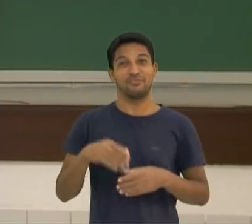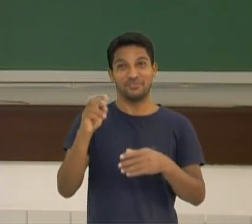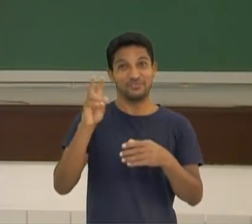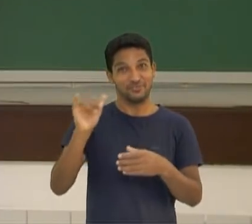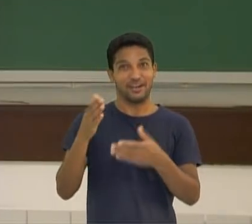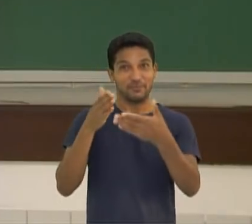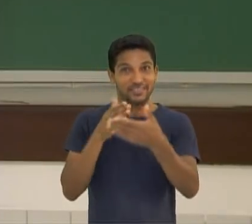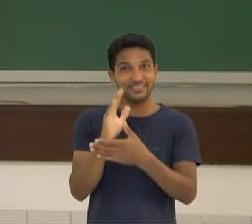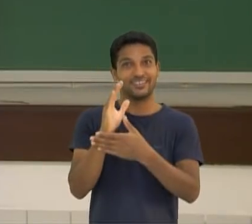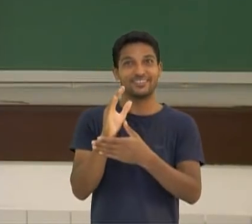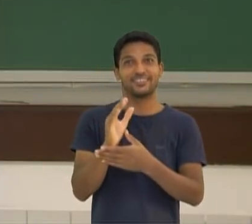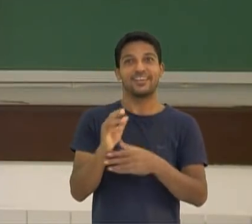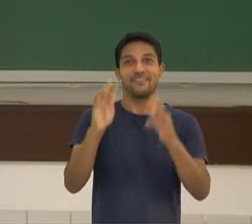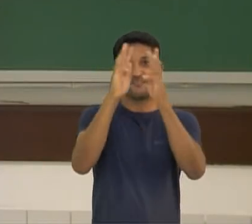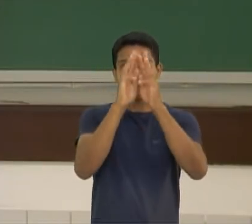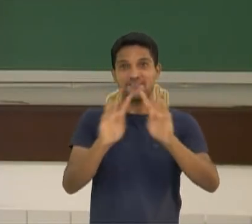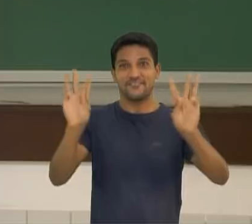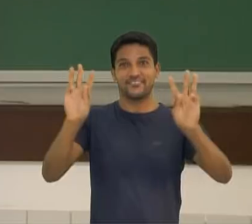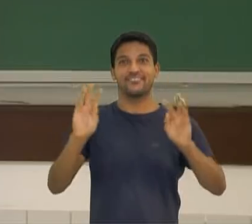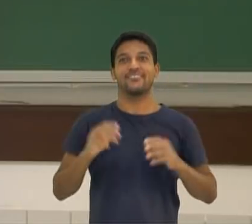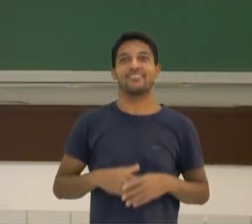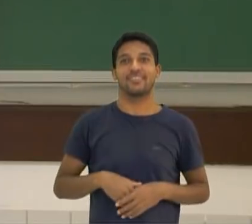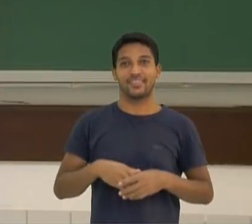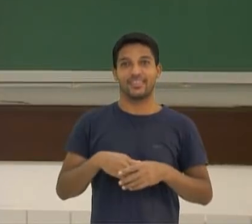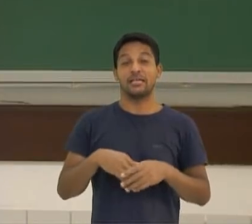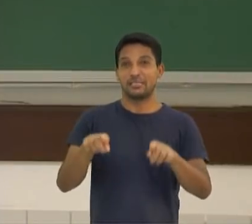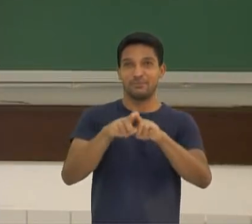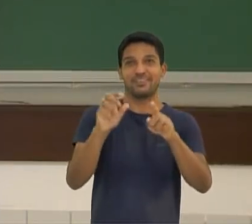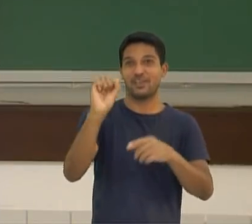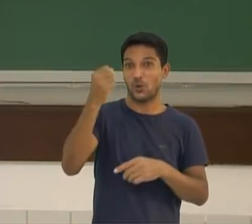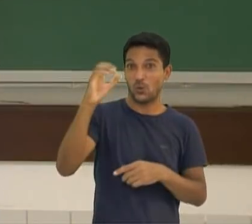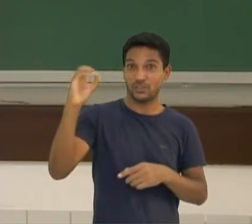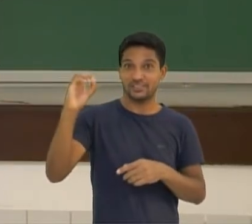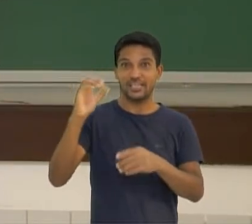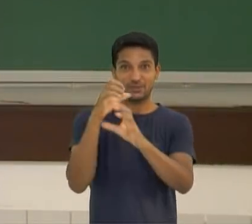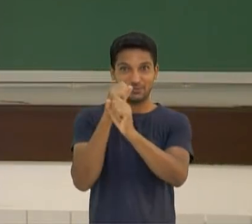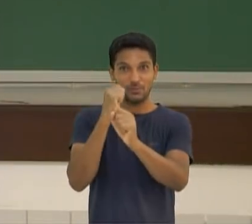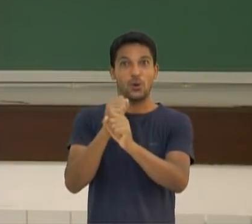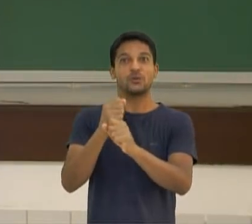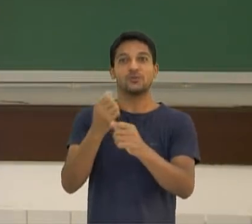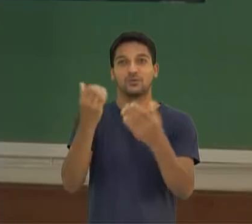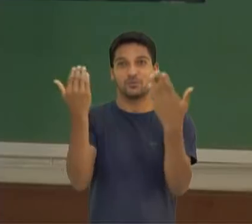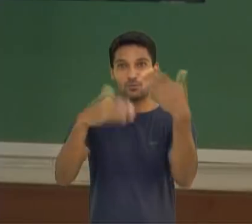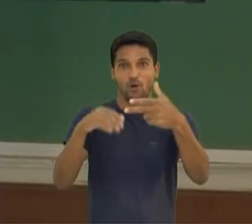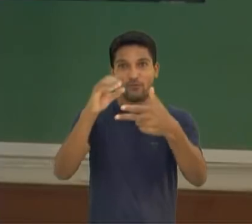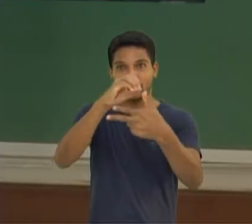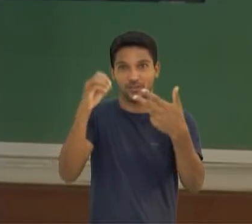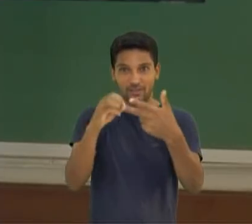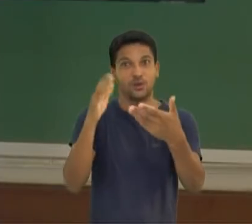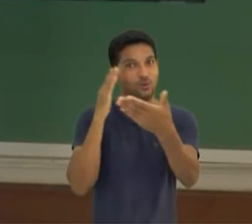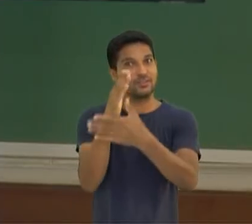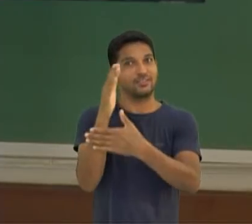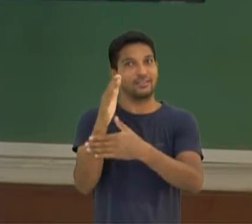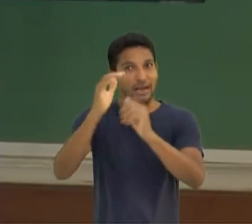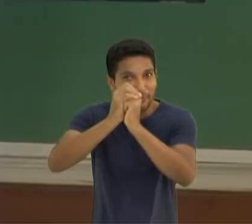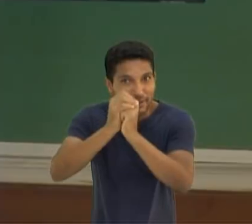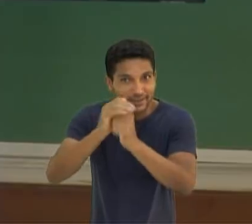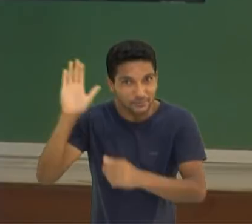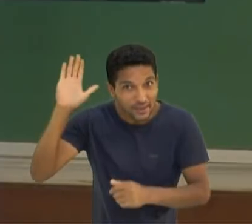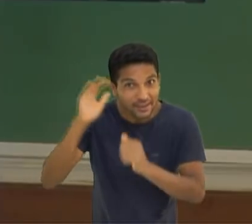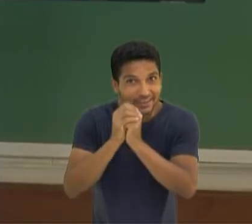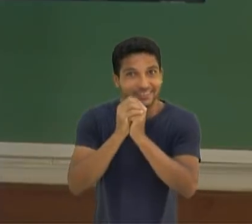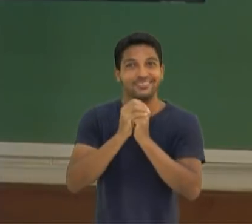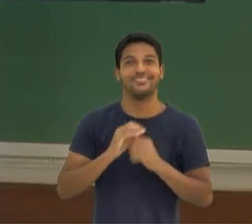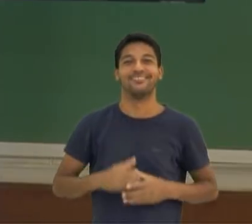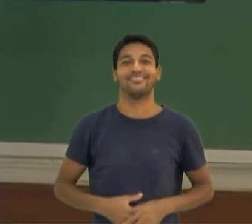federal, beleza? E tirar 800 pontos do Enem. É, no mínimo 800 aí, beleza? Amém? Amém, eu ouvi um